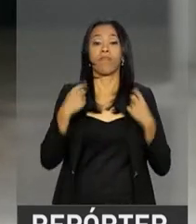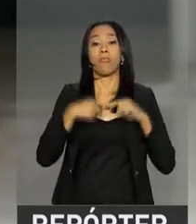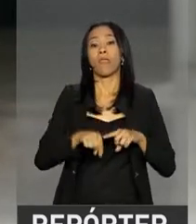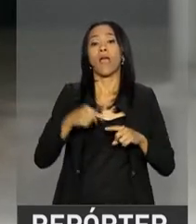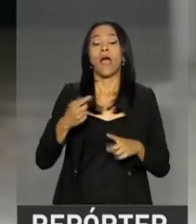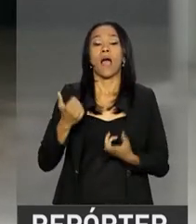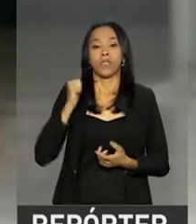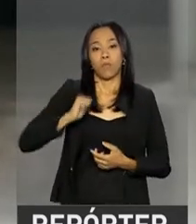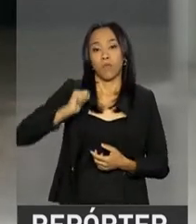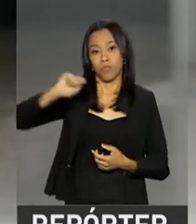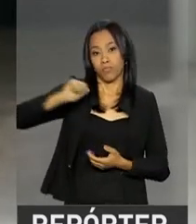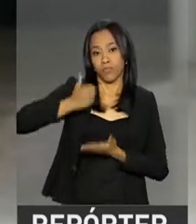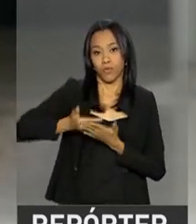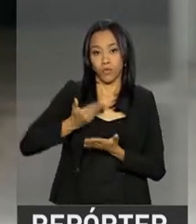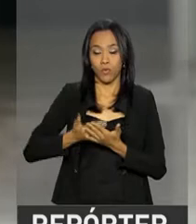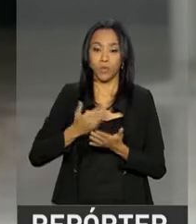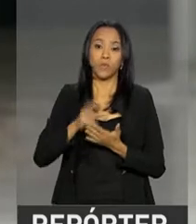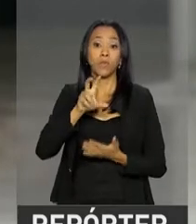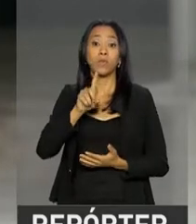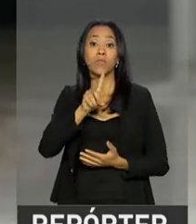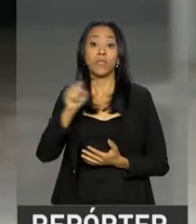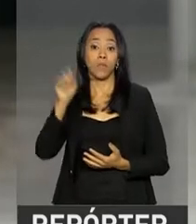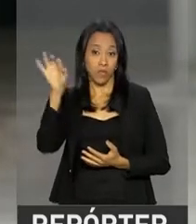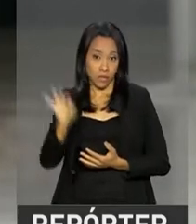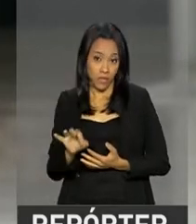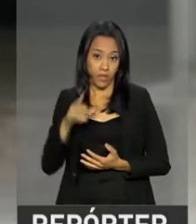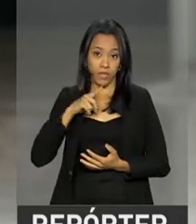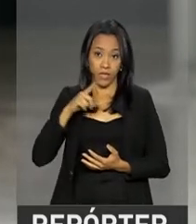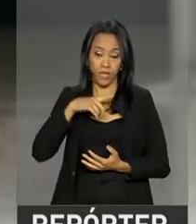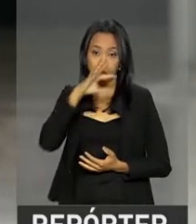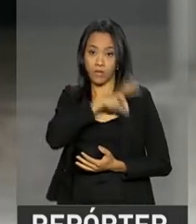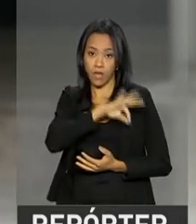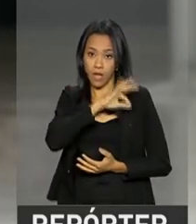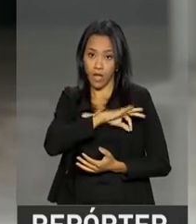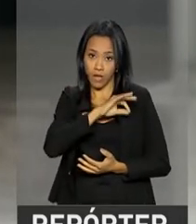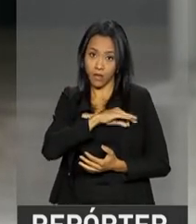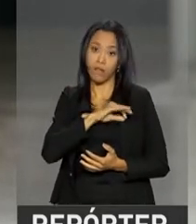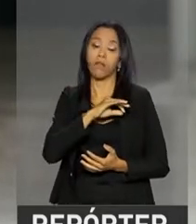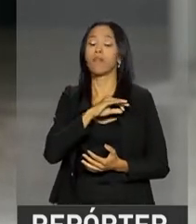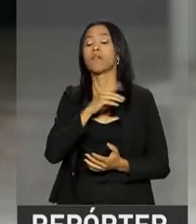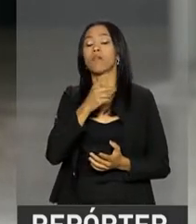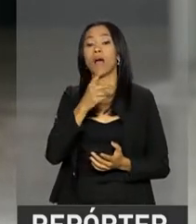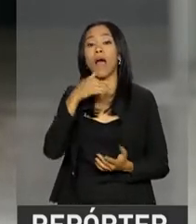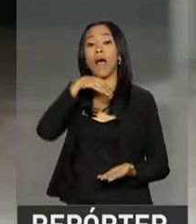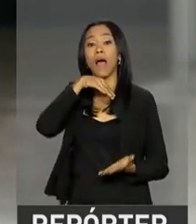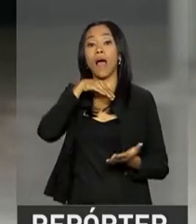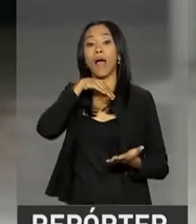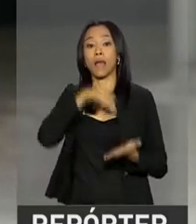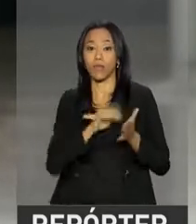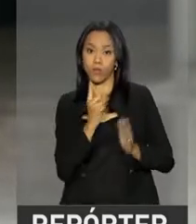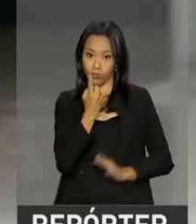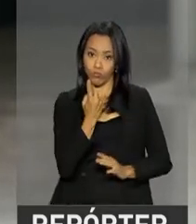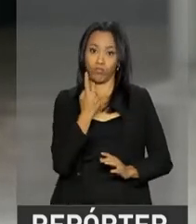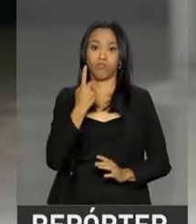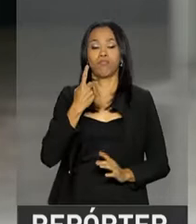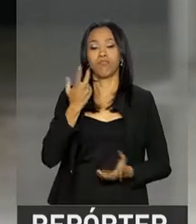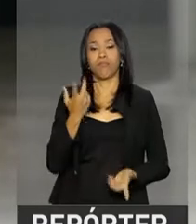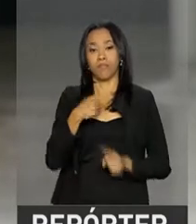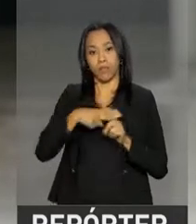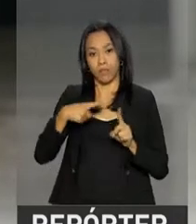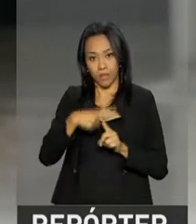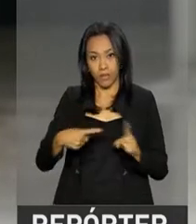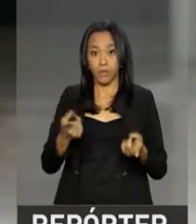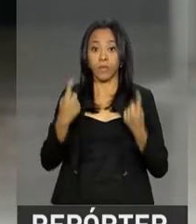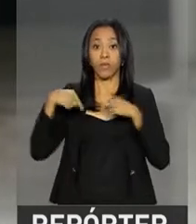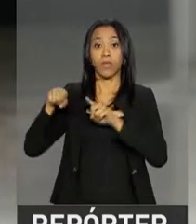se destinam aos candidatos que possuam renda per capita mensal de até um salário mínimo e meio já as bolsas